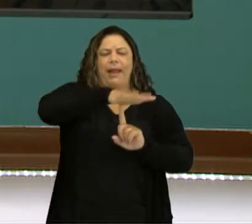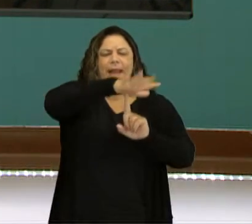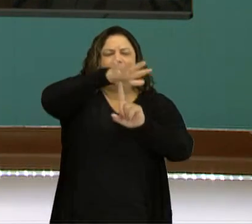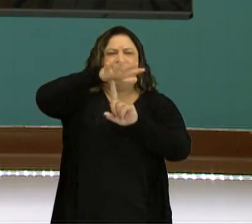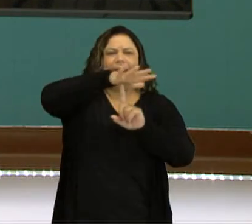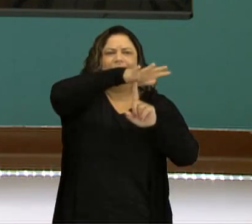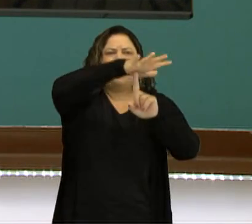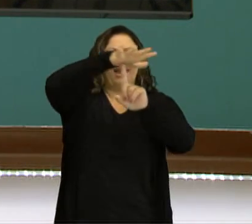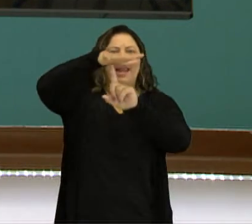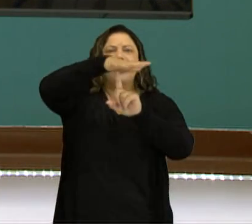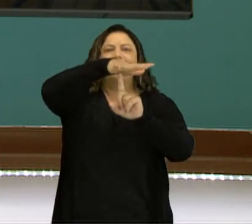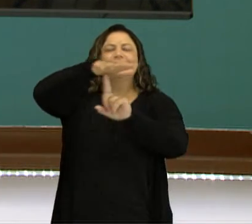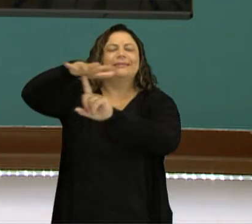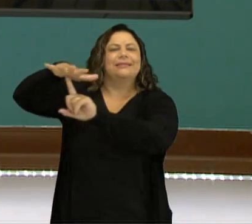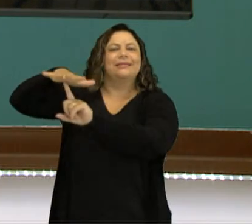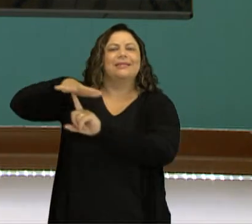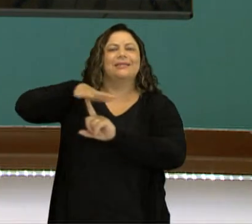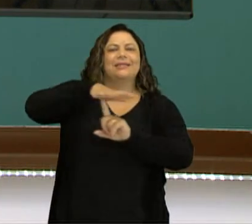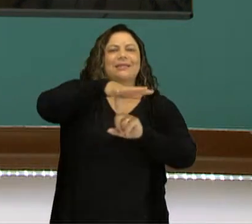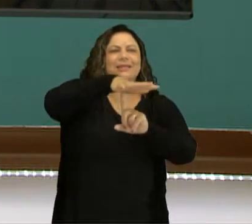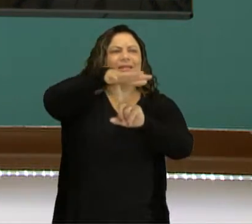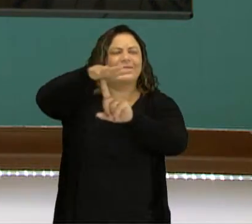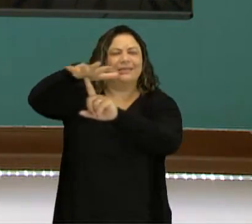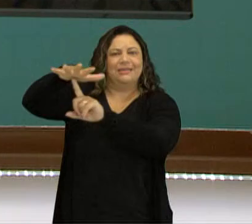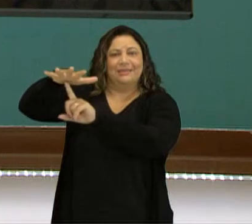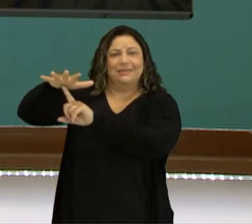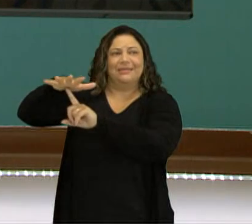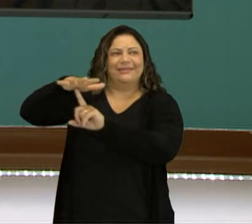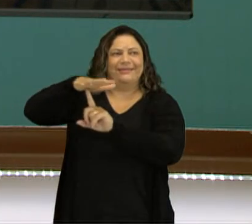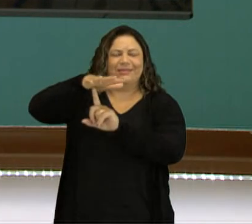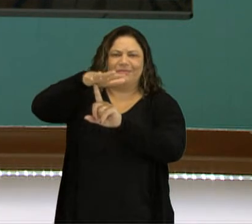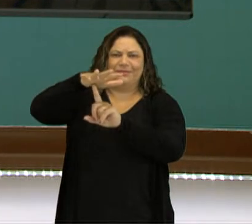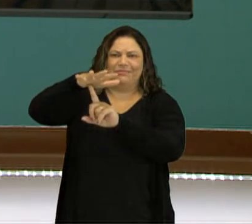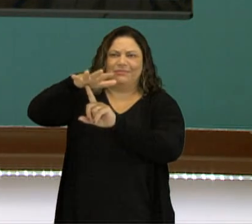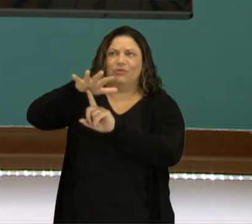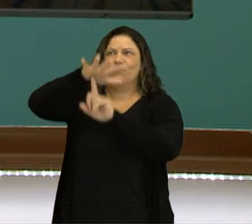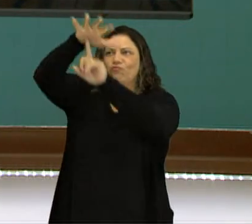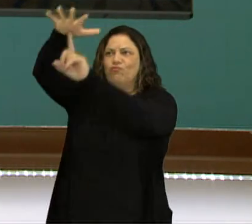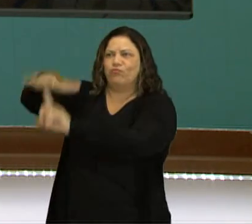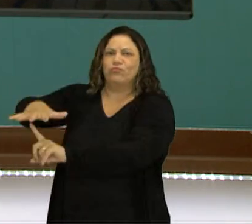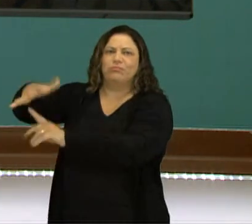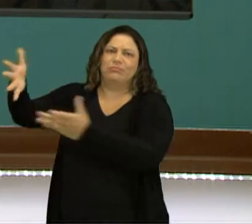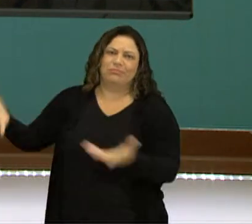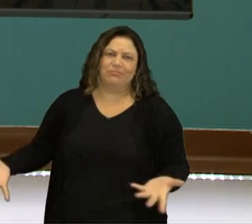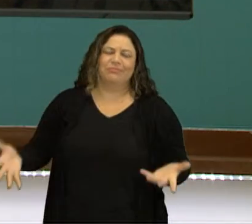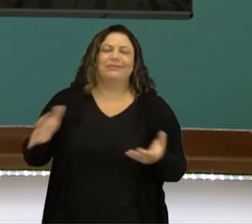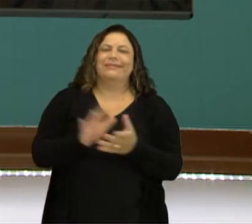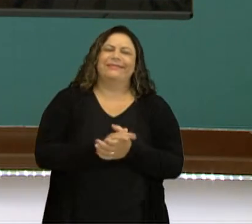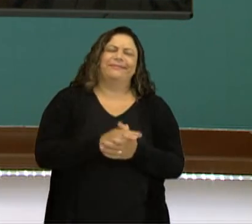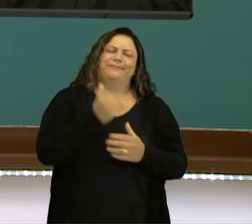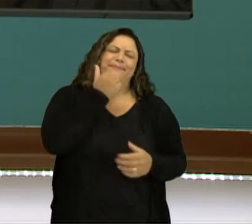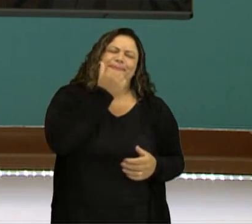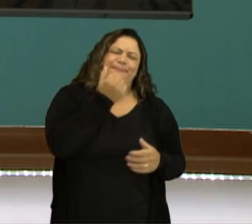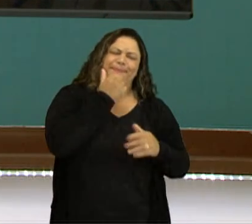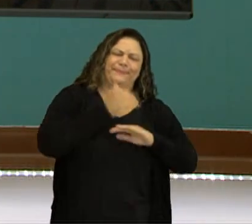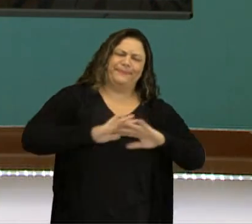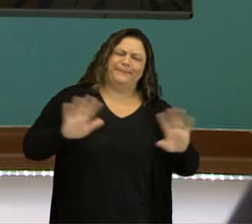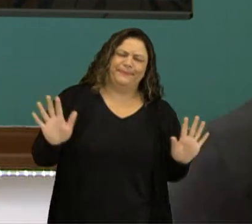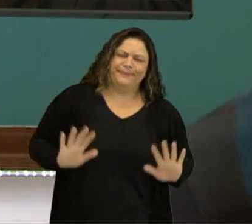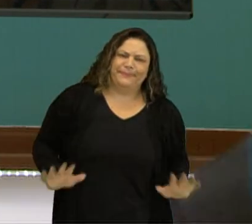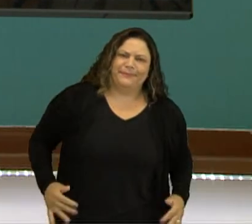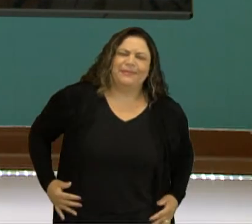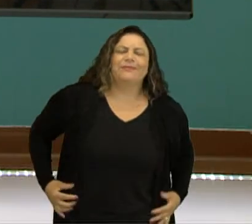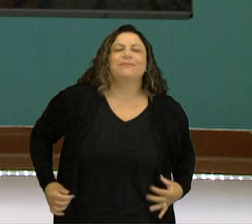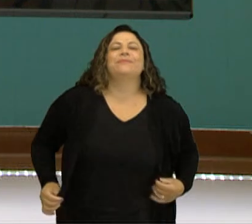Terra girar e depois, né, acabava indo para o meu destino final, certo? Não é assim que acontece, né? Então,